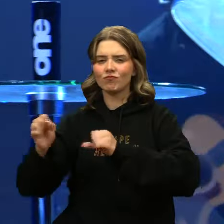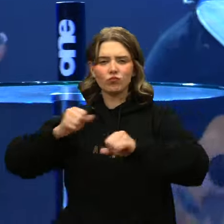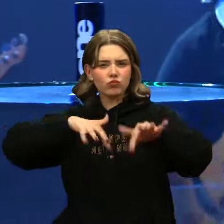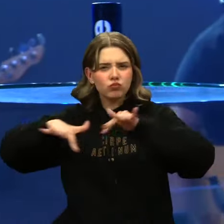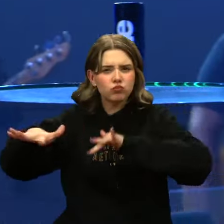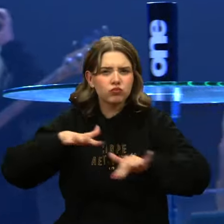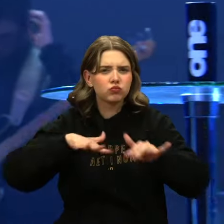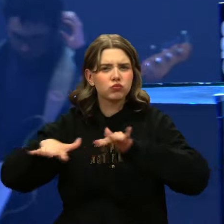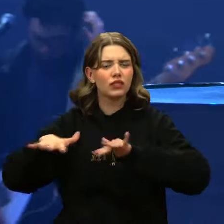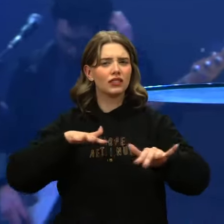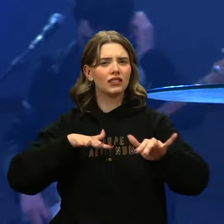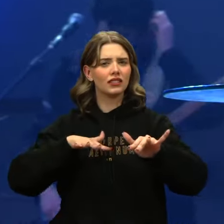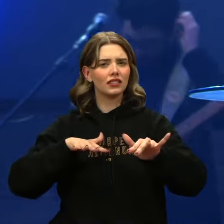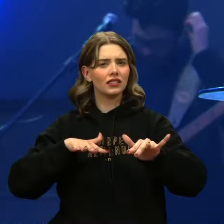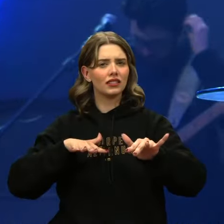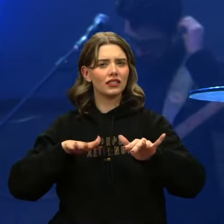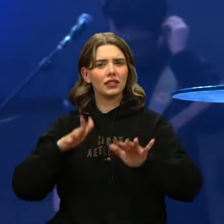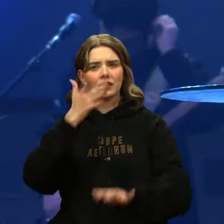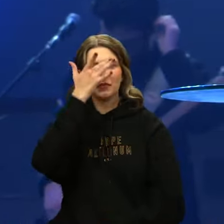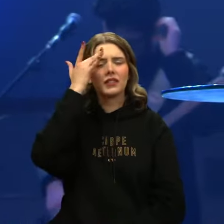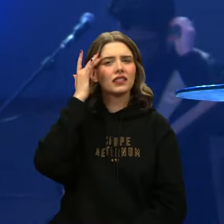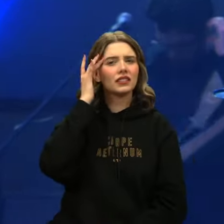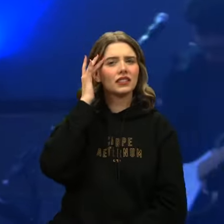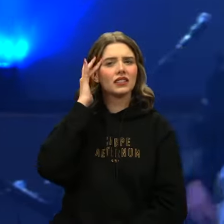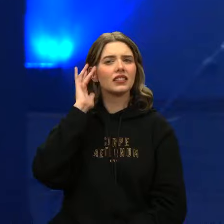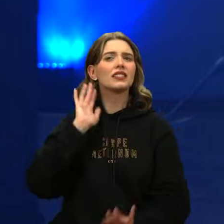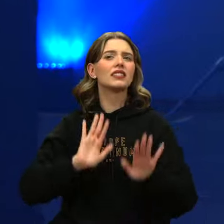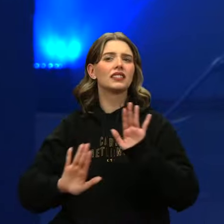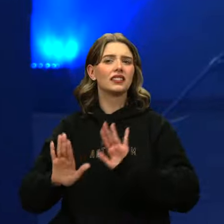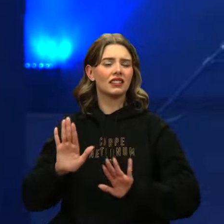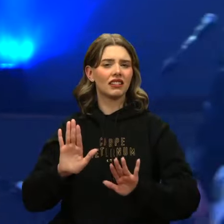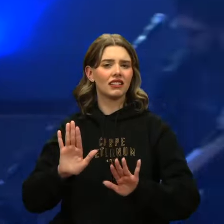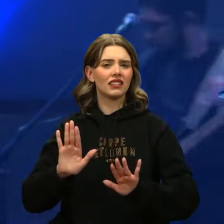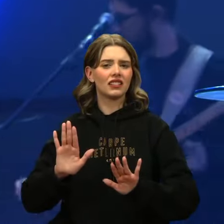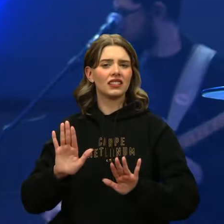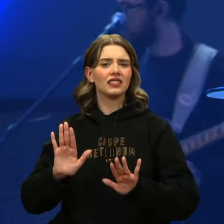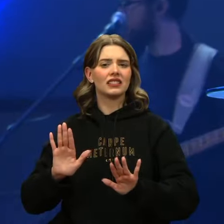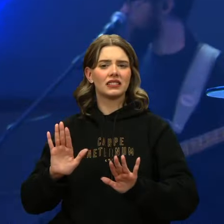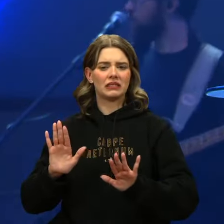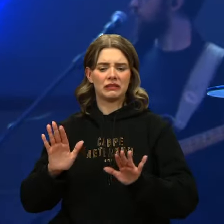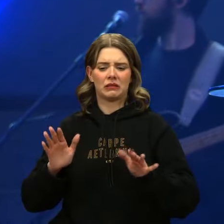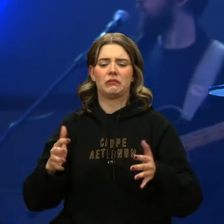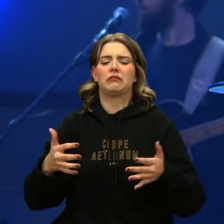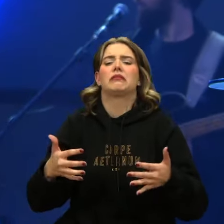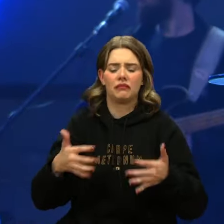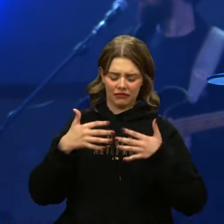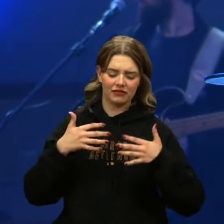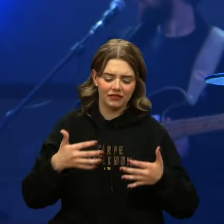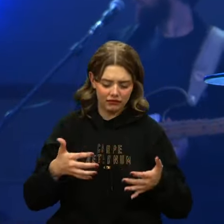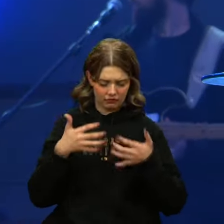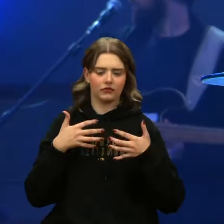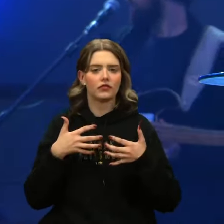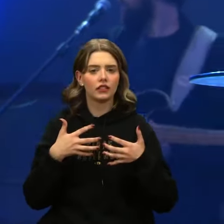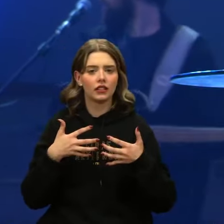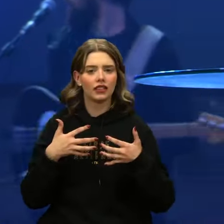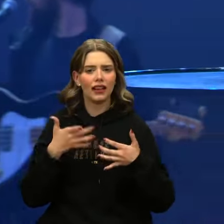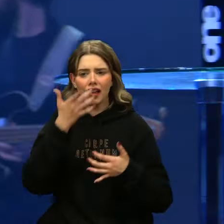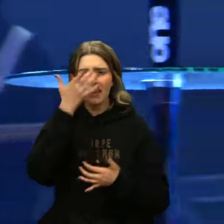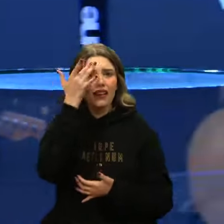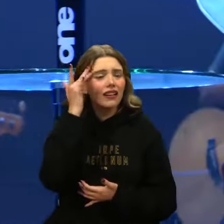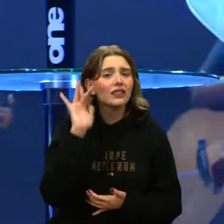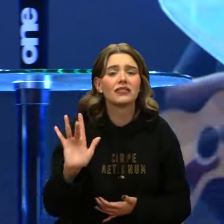instável. Pessoas onde as circunstâncias não estão empurrando para frente, estão empurrando para trás. Eu não sei